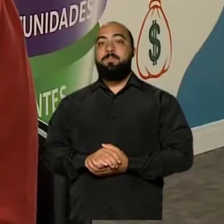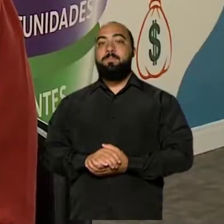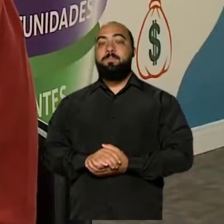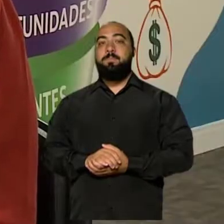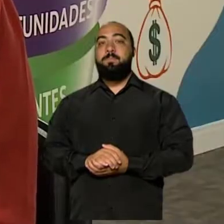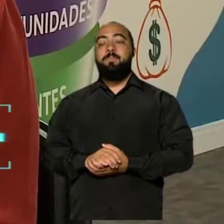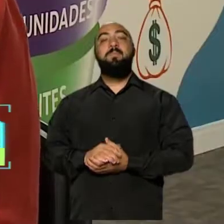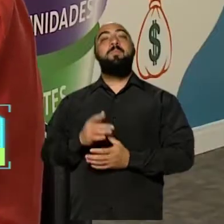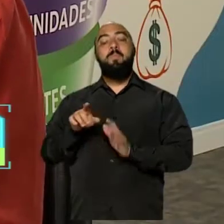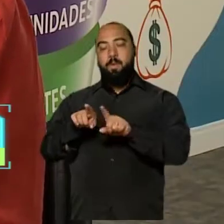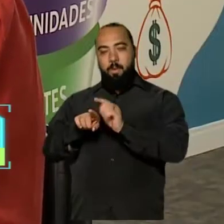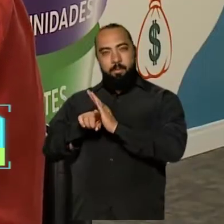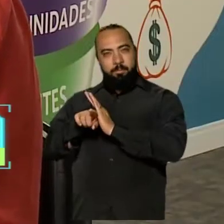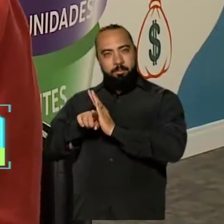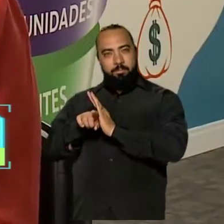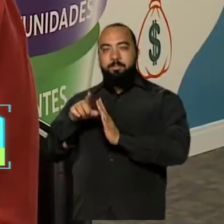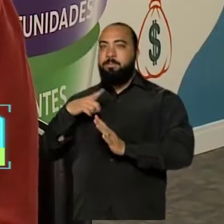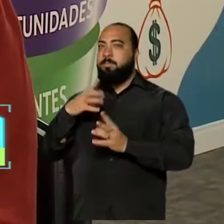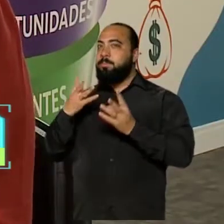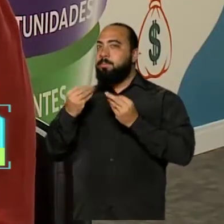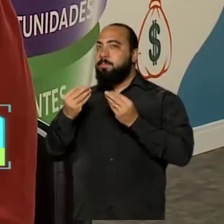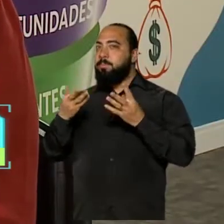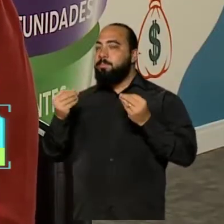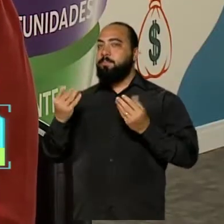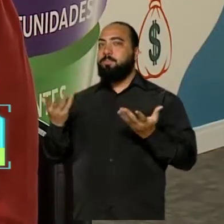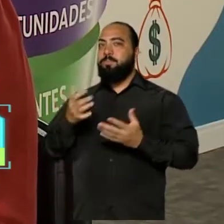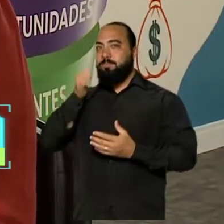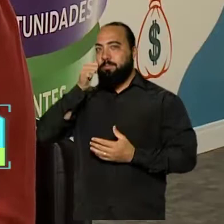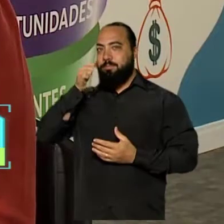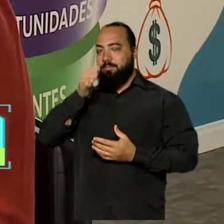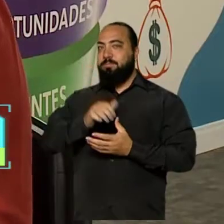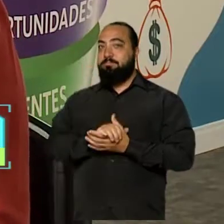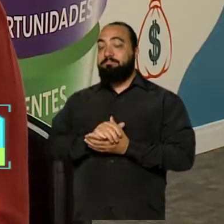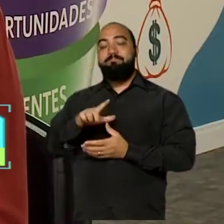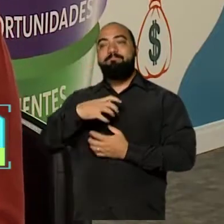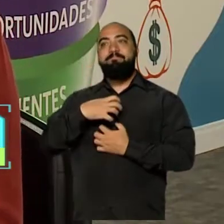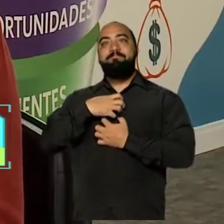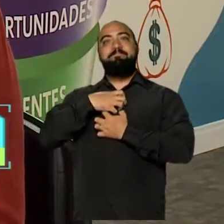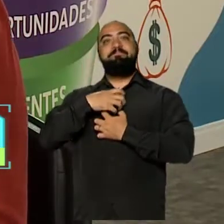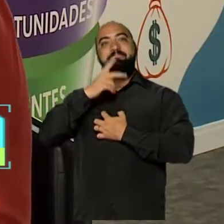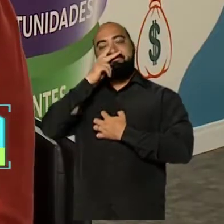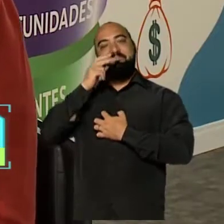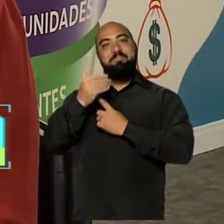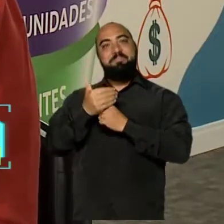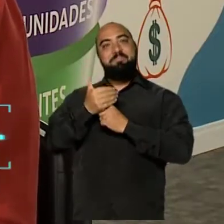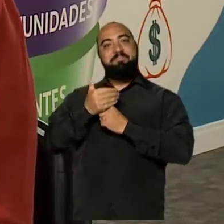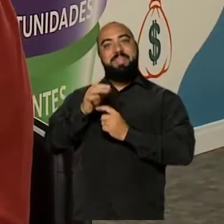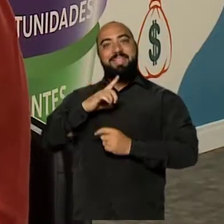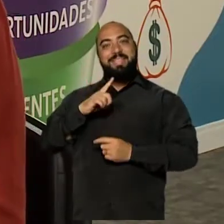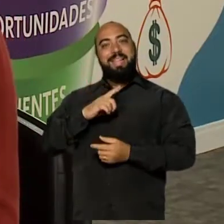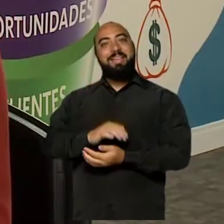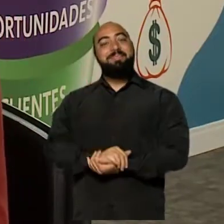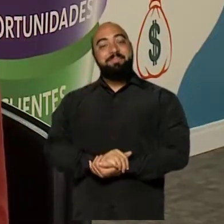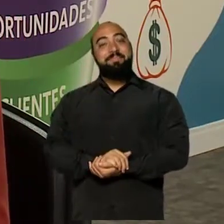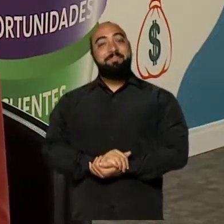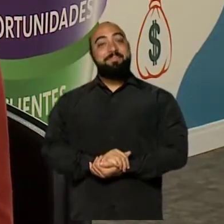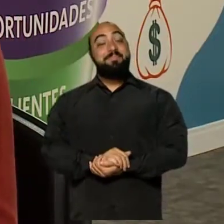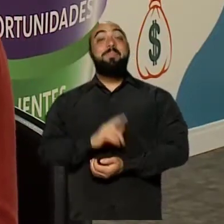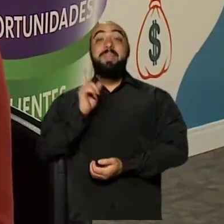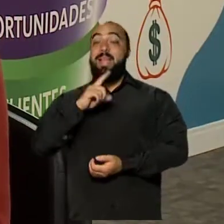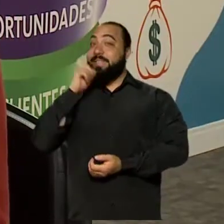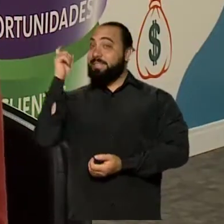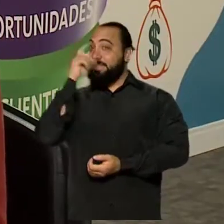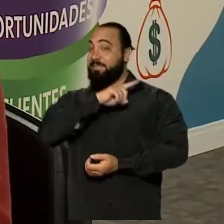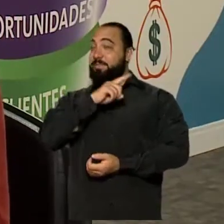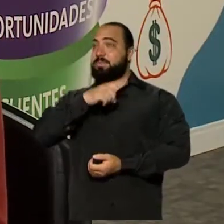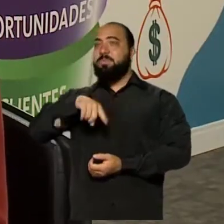Na pesquisa, hoje tem muitas mulheres, né? Então a gente até se sente acolhida. É um desafio quando